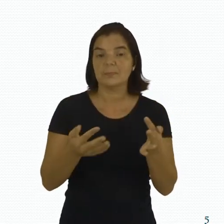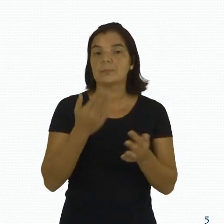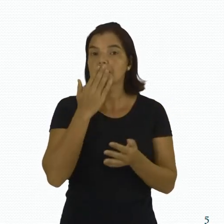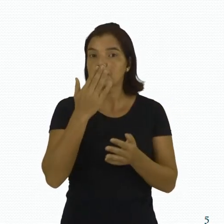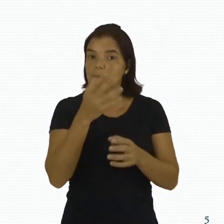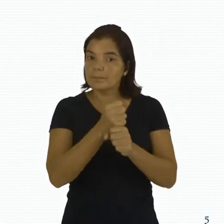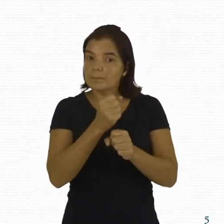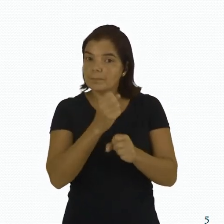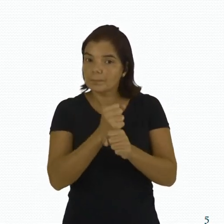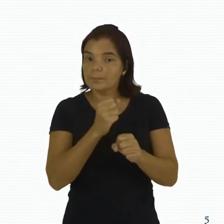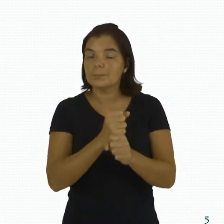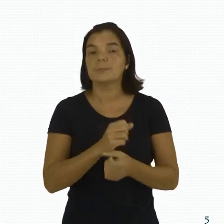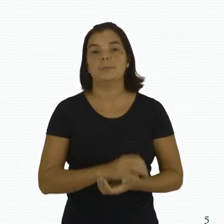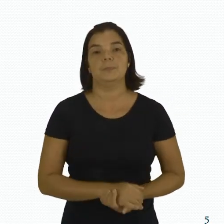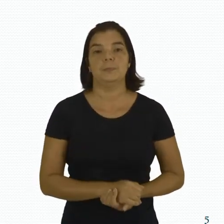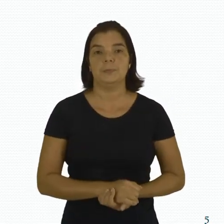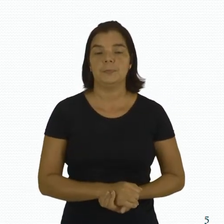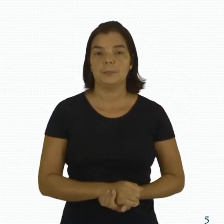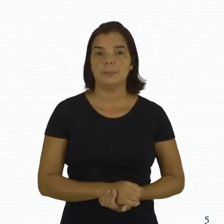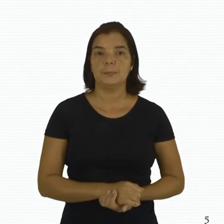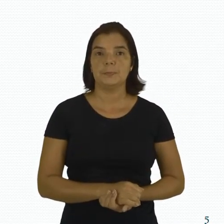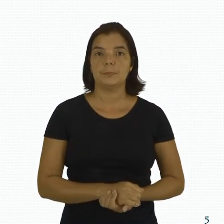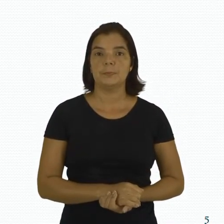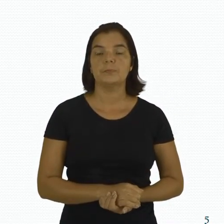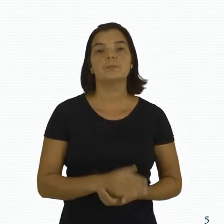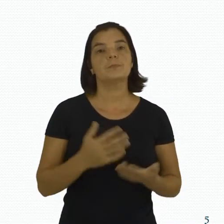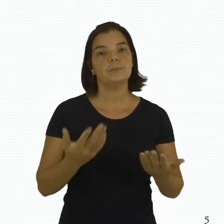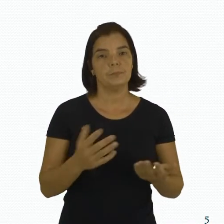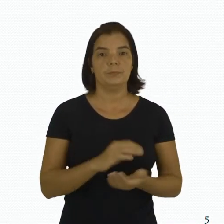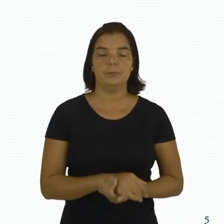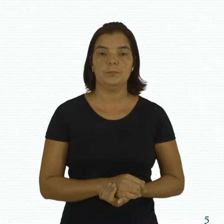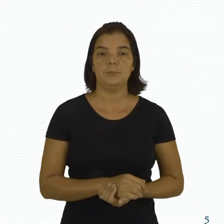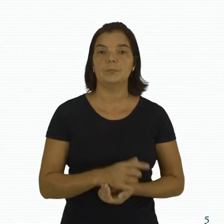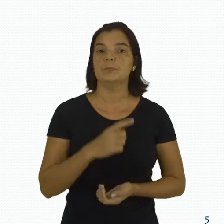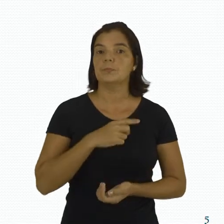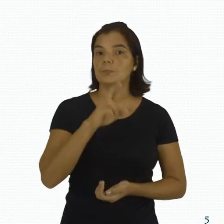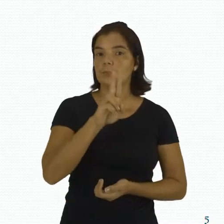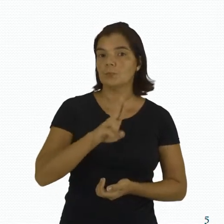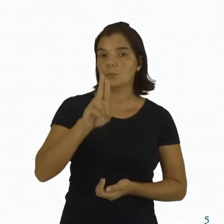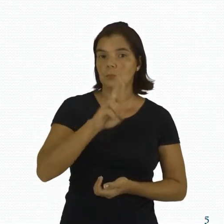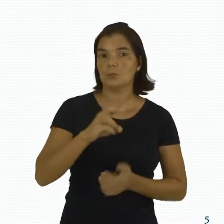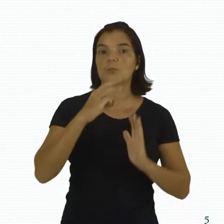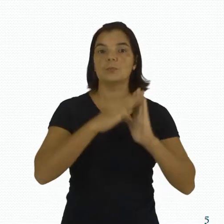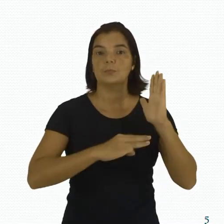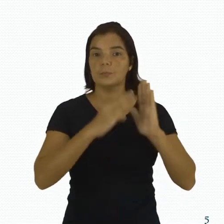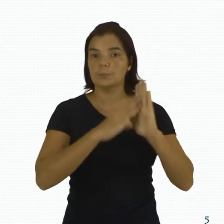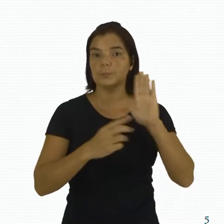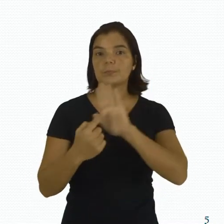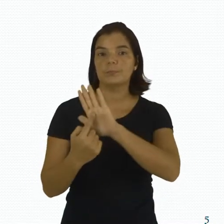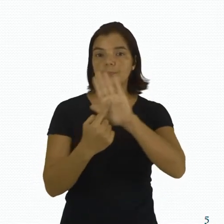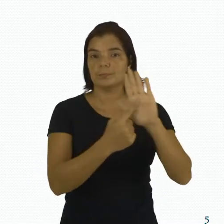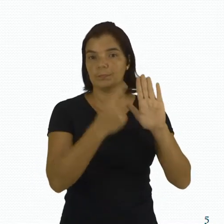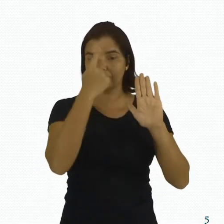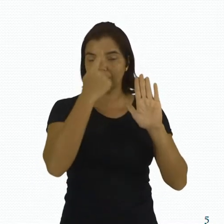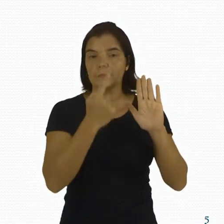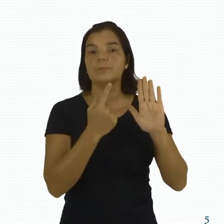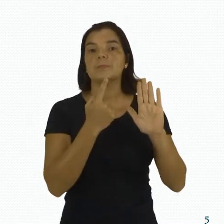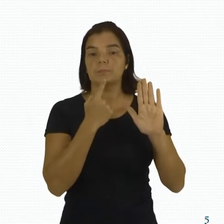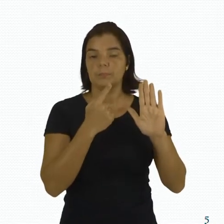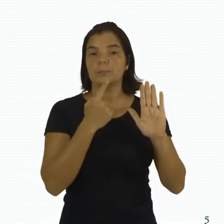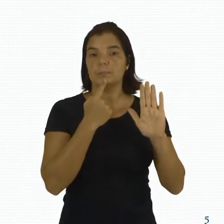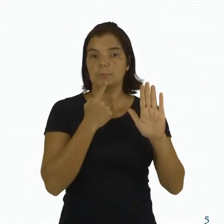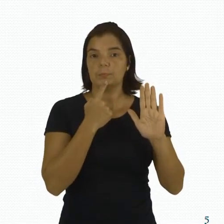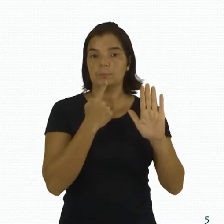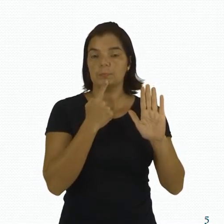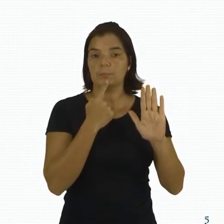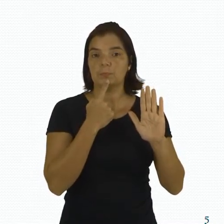tipo de cálculo à parte para ela. Então, vamos lá. Eu vou utilizar esse método aí para vocês, que